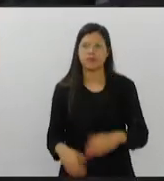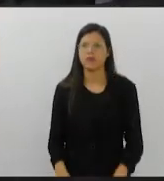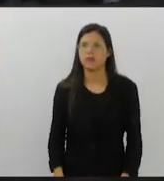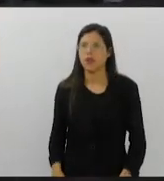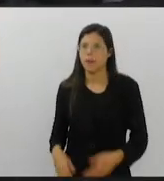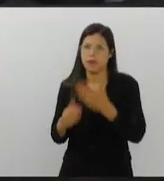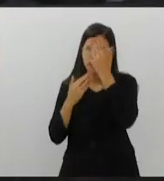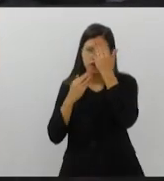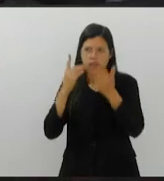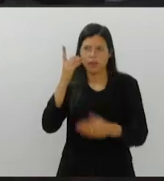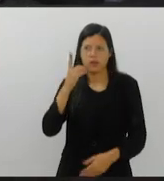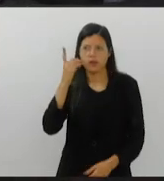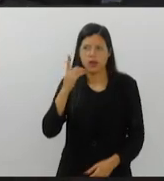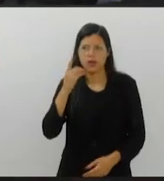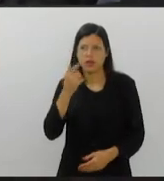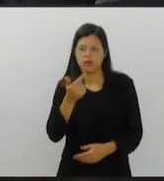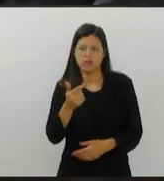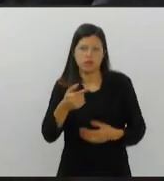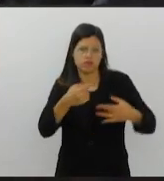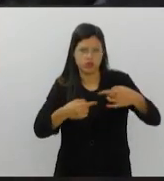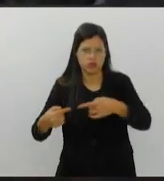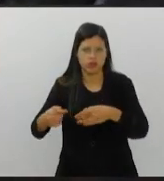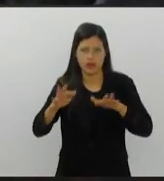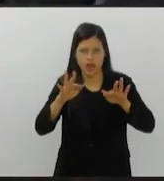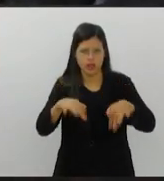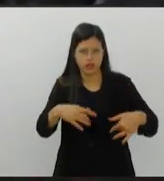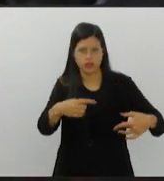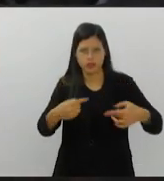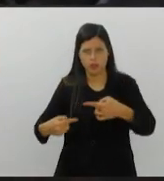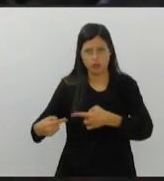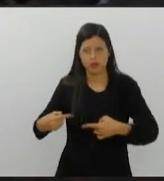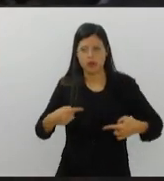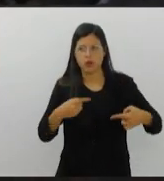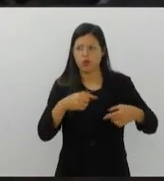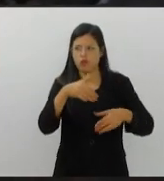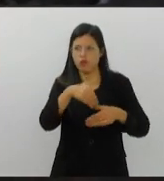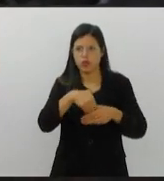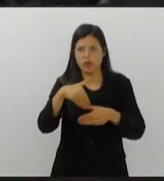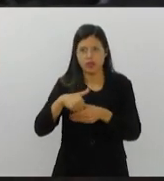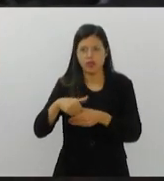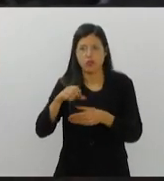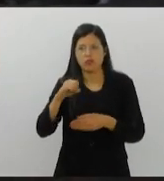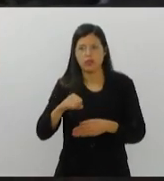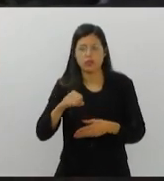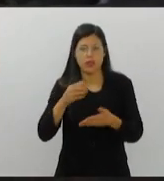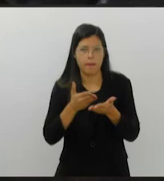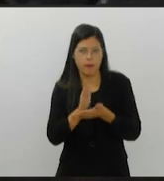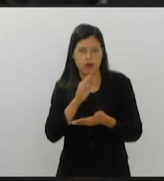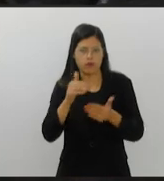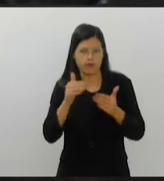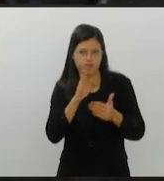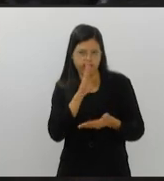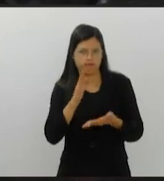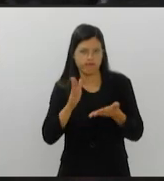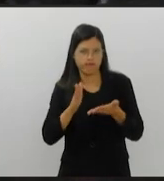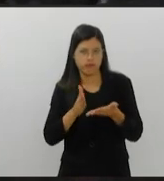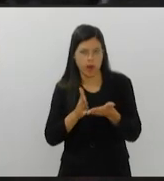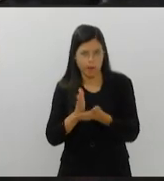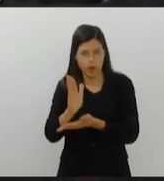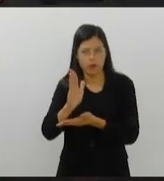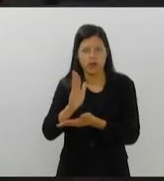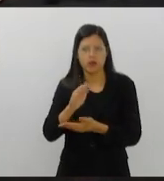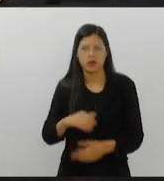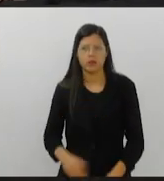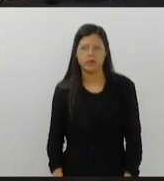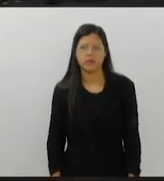Obrigado, deputado Mata Rocha. Não havendo mais quem queira discutir, encerrada a discussão, em votação. Senhores, que aprovam, permaneçam como estão. Aprovado, vai à